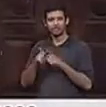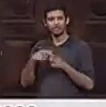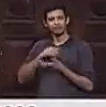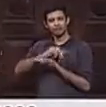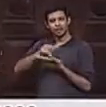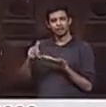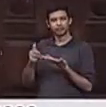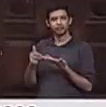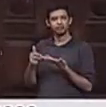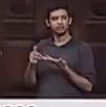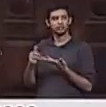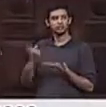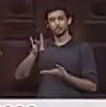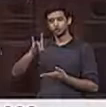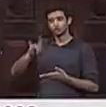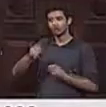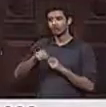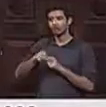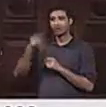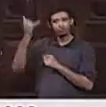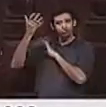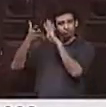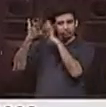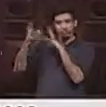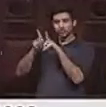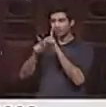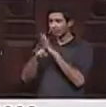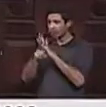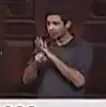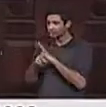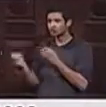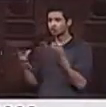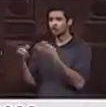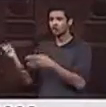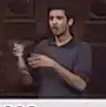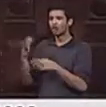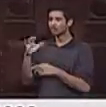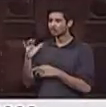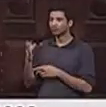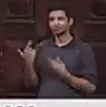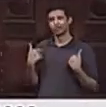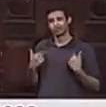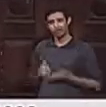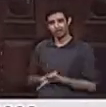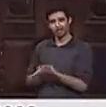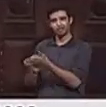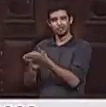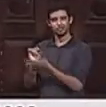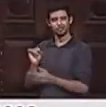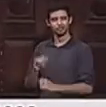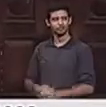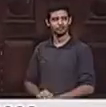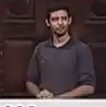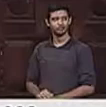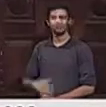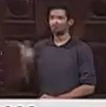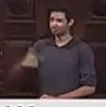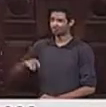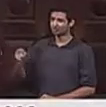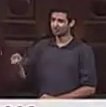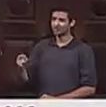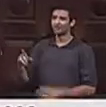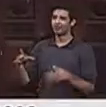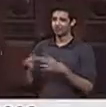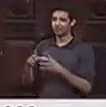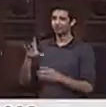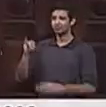E isso só se faz com ciência, pesquisa e inovação. Portanto, eu queria parabenizar mais uma jornada da Comissão de